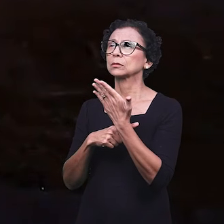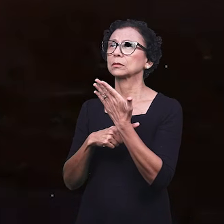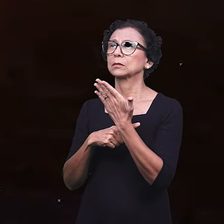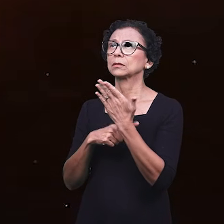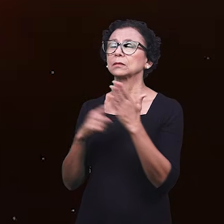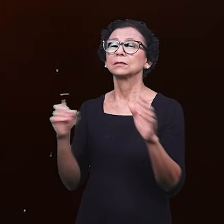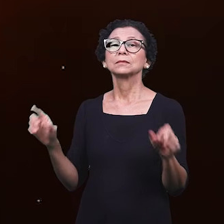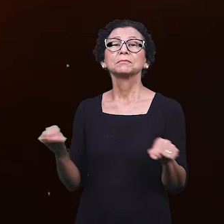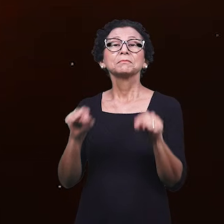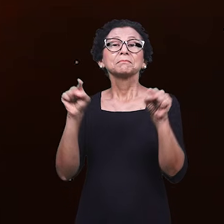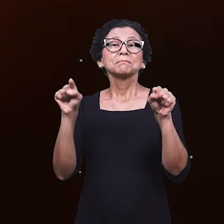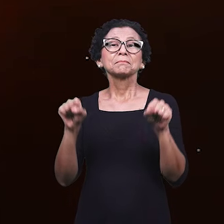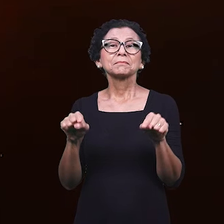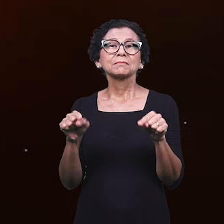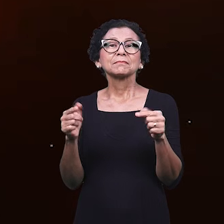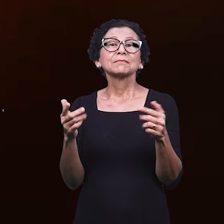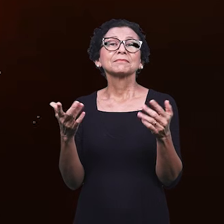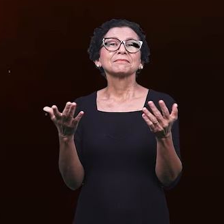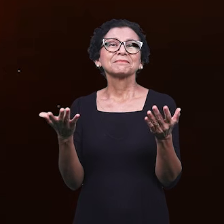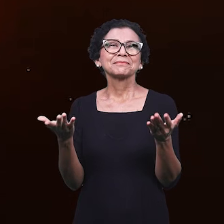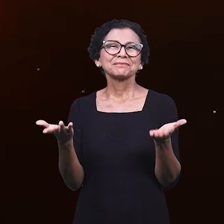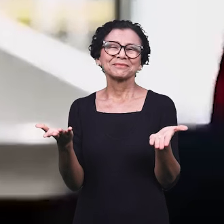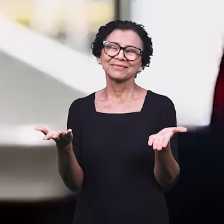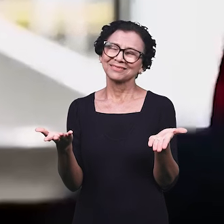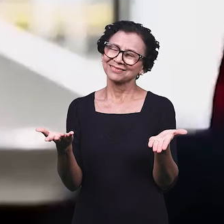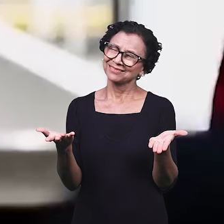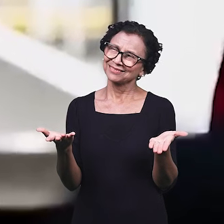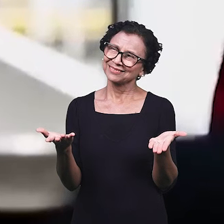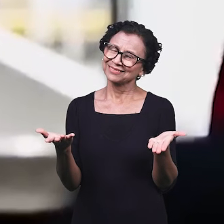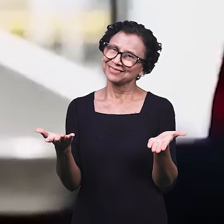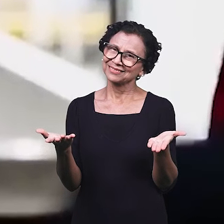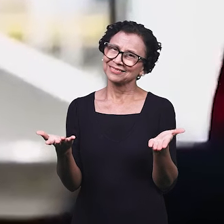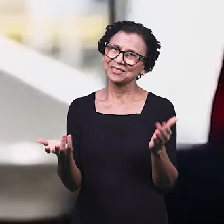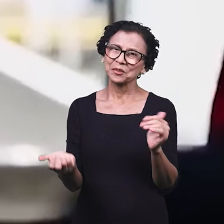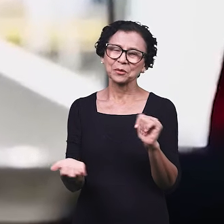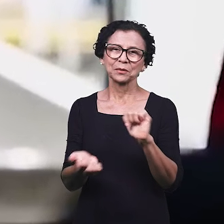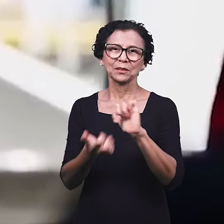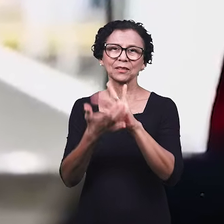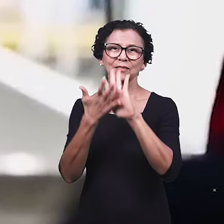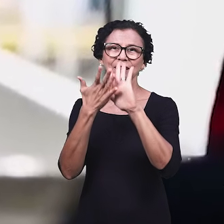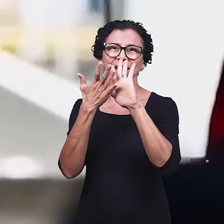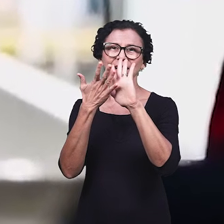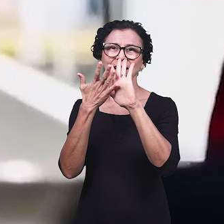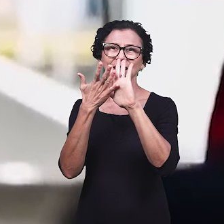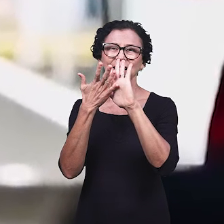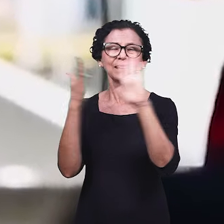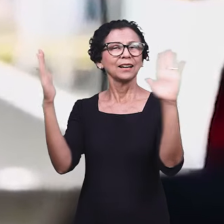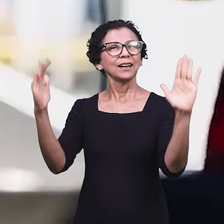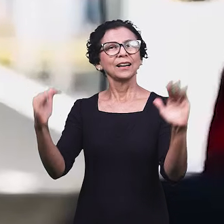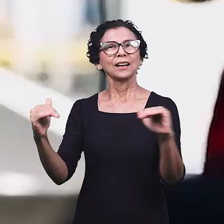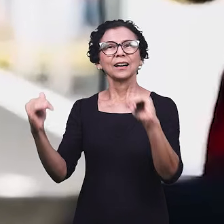mim e o que me resta é louvar,